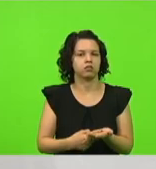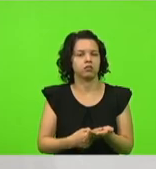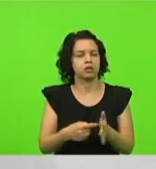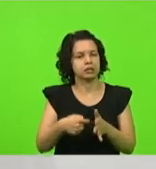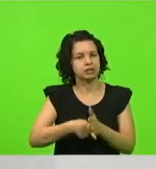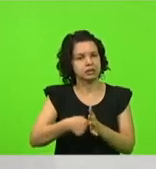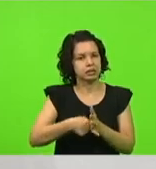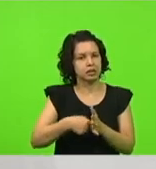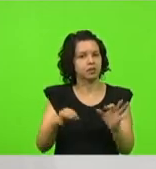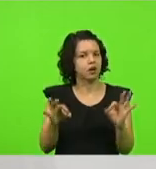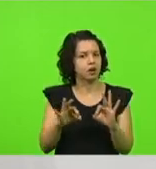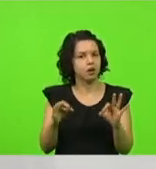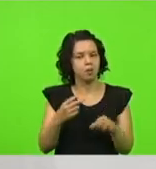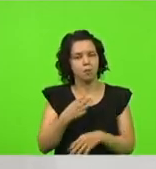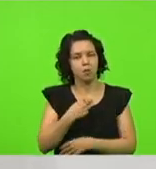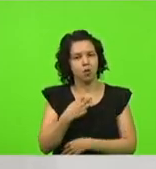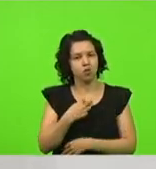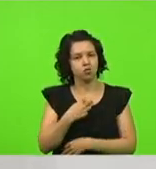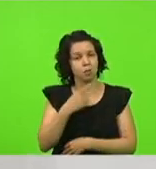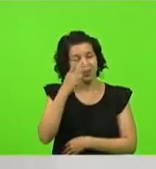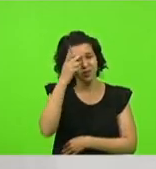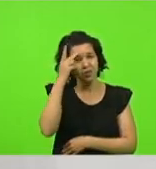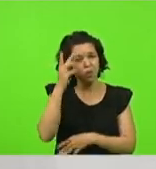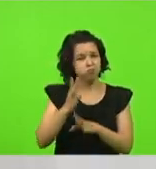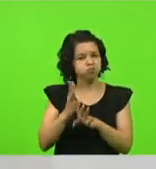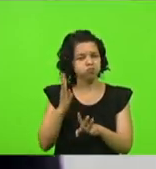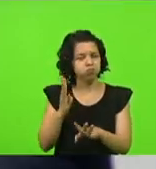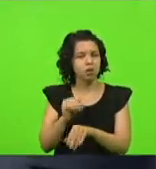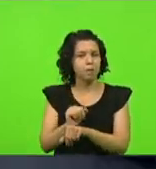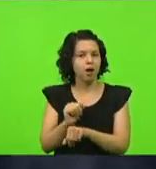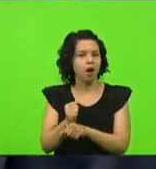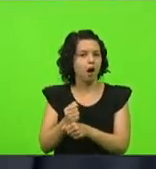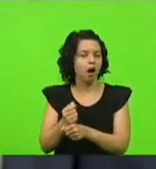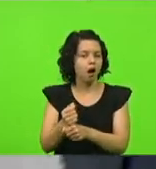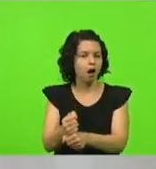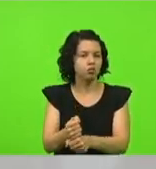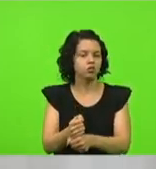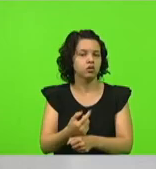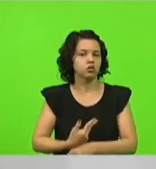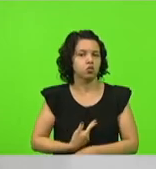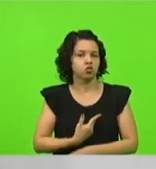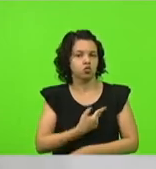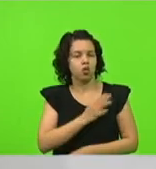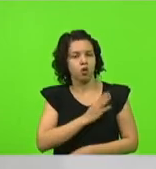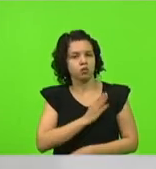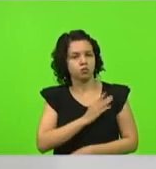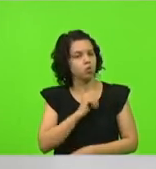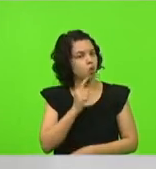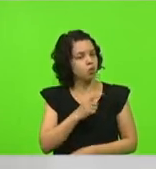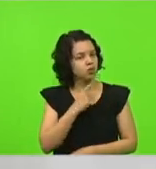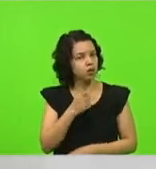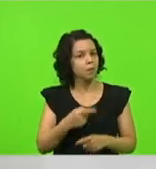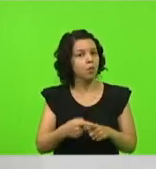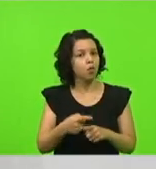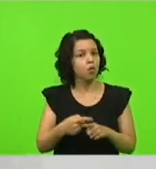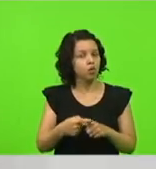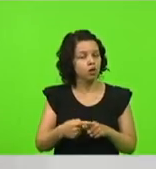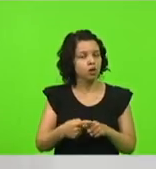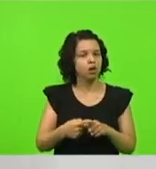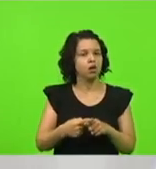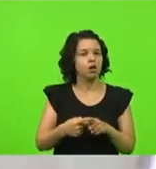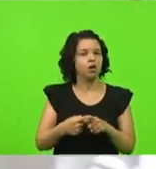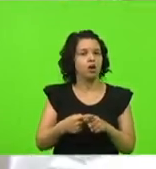pessoas esperando há anos para fazer uma cirurgia cardíaca e não consegue porque os equipamentos estão